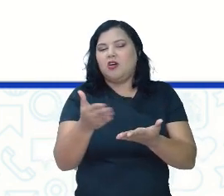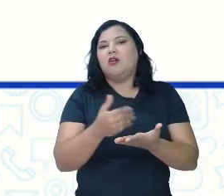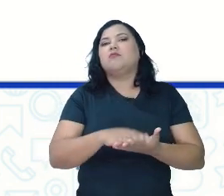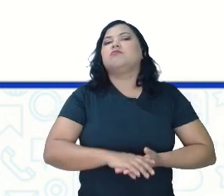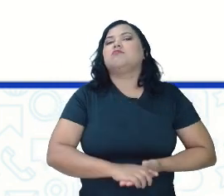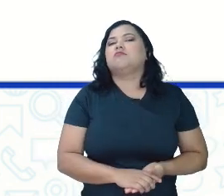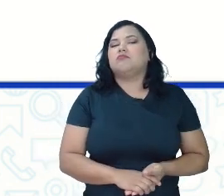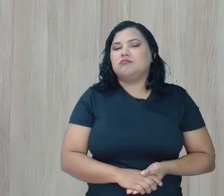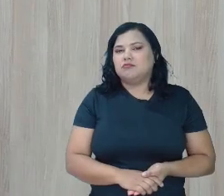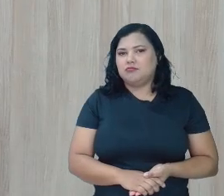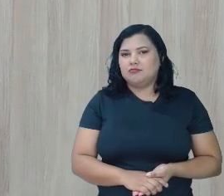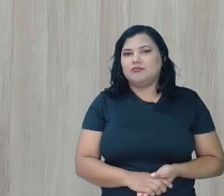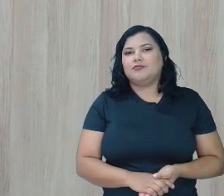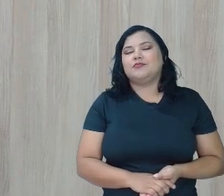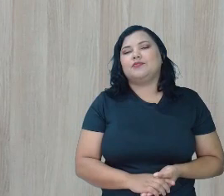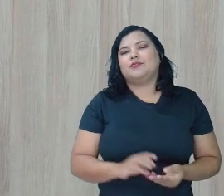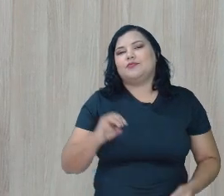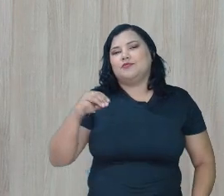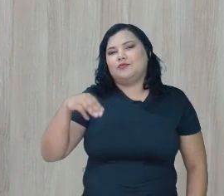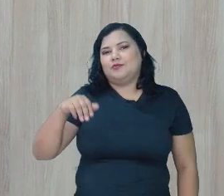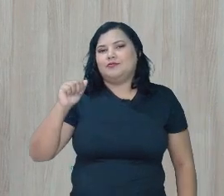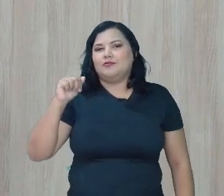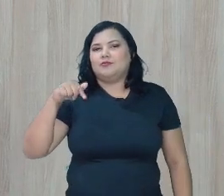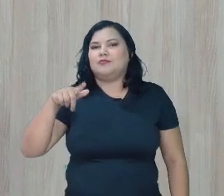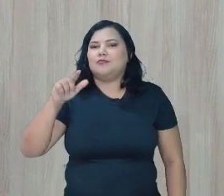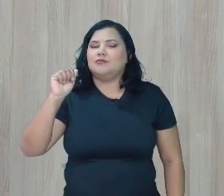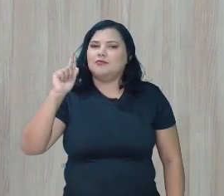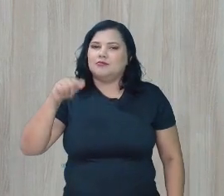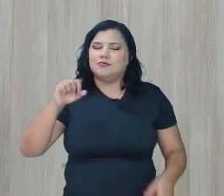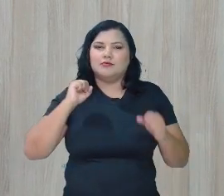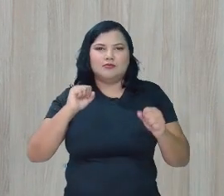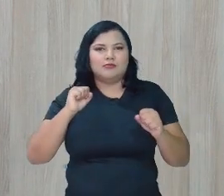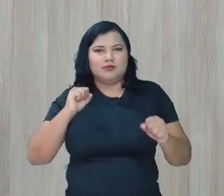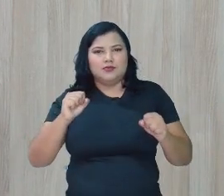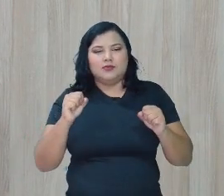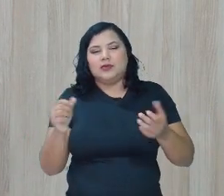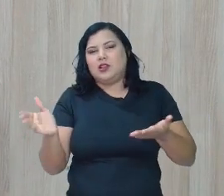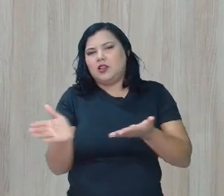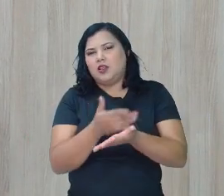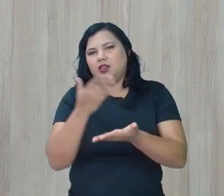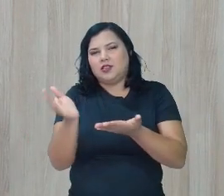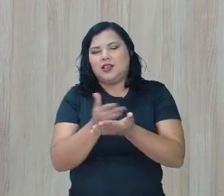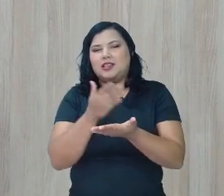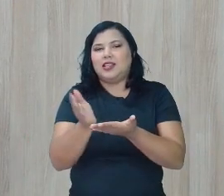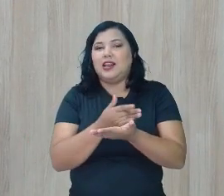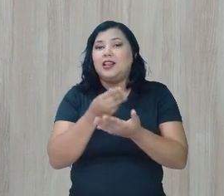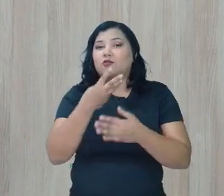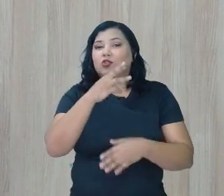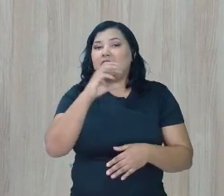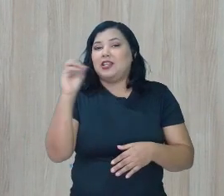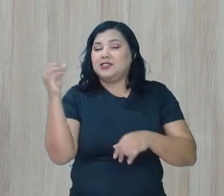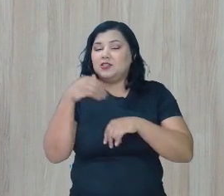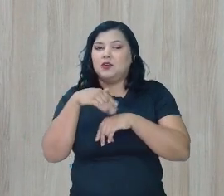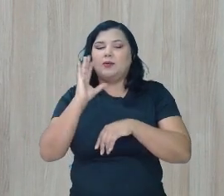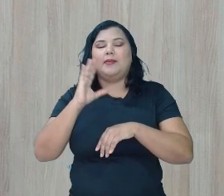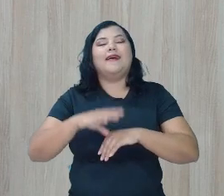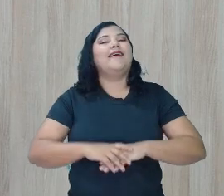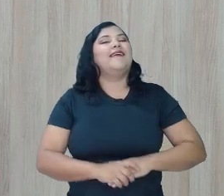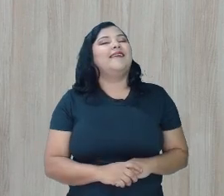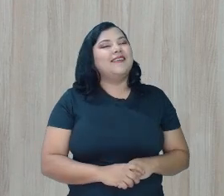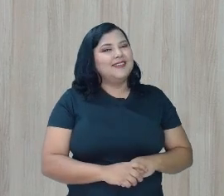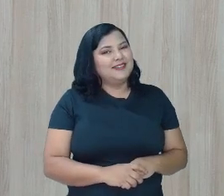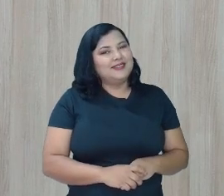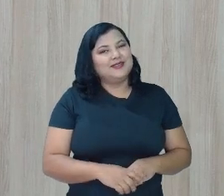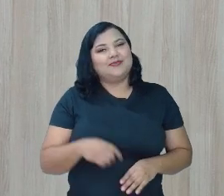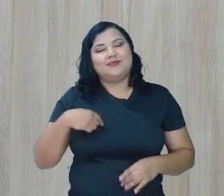uma história em quadrinhos, ela pode ter 300 volumes. Então, haja história em quadrinhos para ser lida. Então, eu